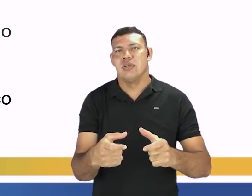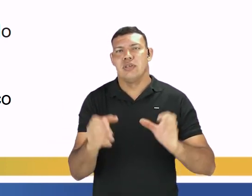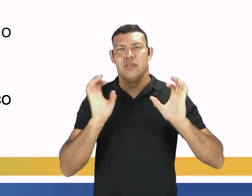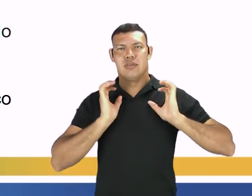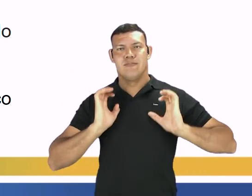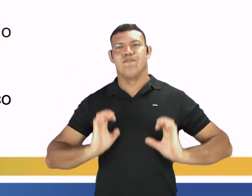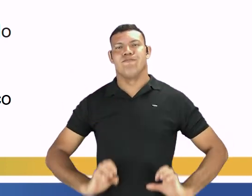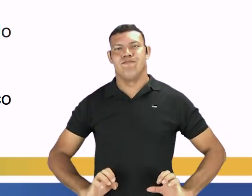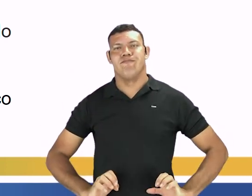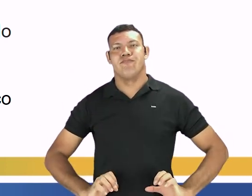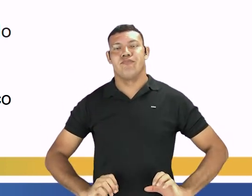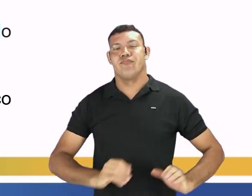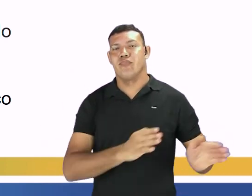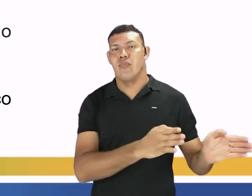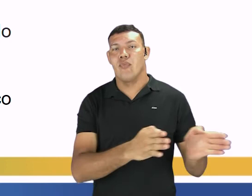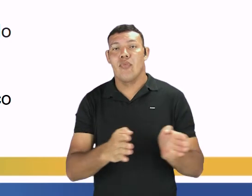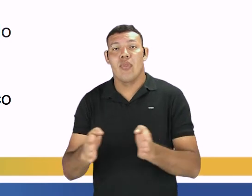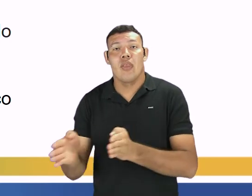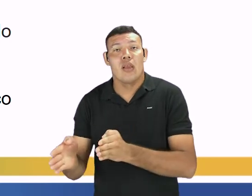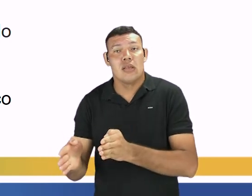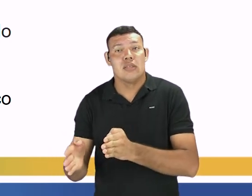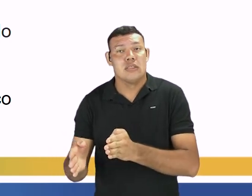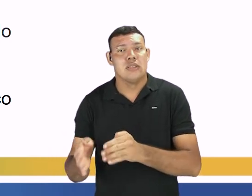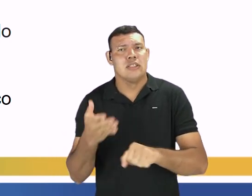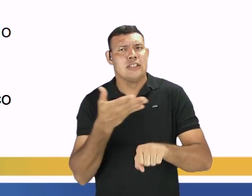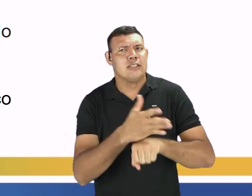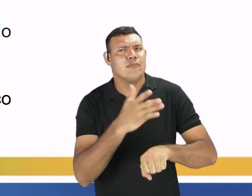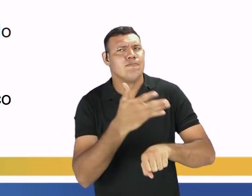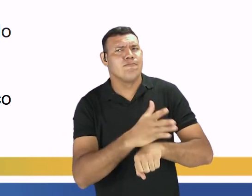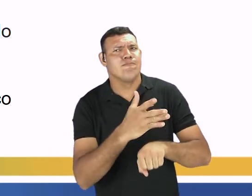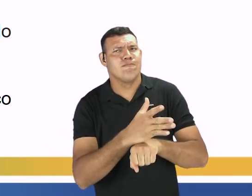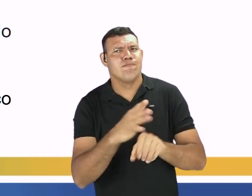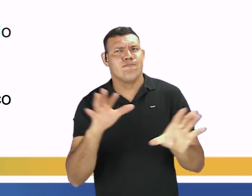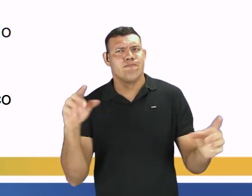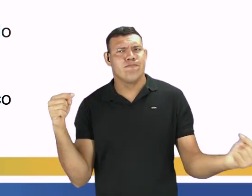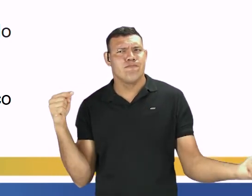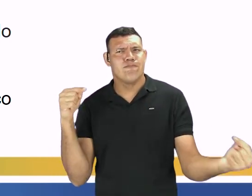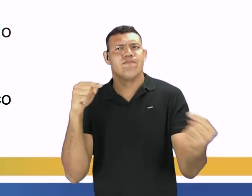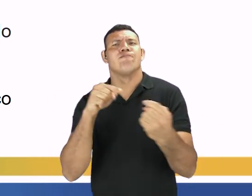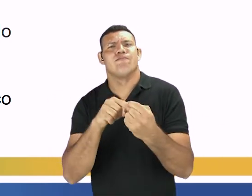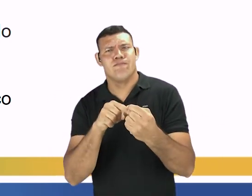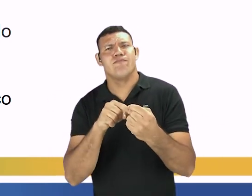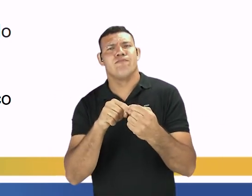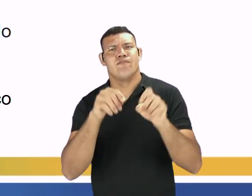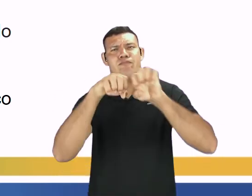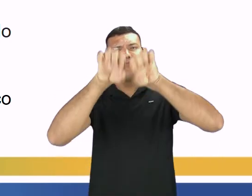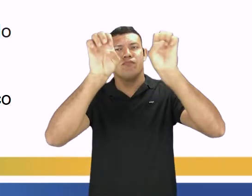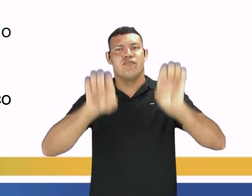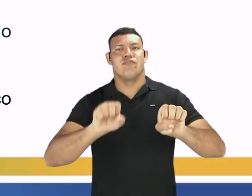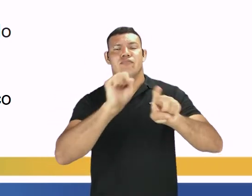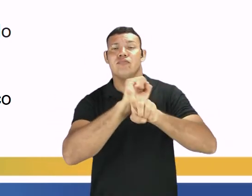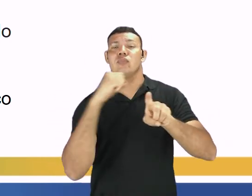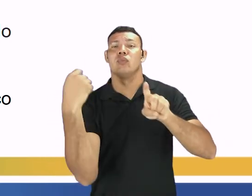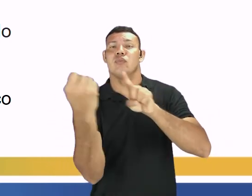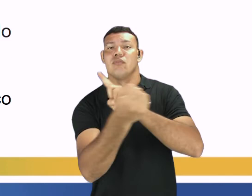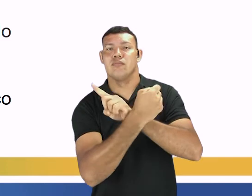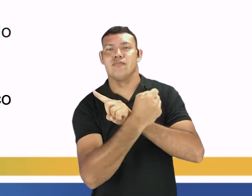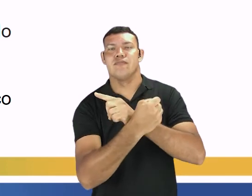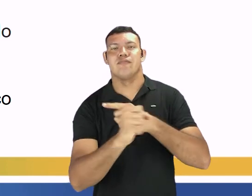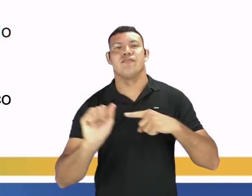cidadania. Nesse período, essa prática estava vinculada a uma estrutura social.